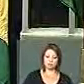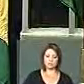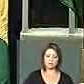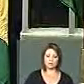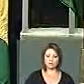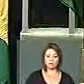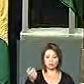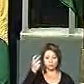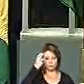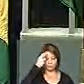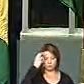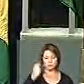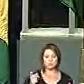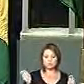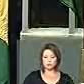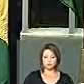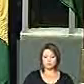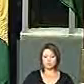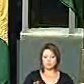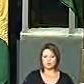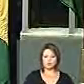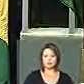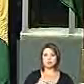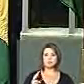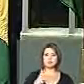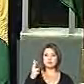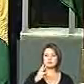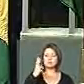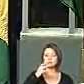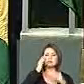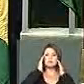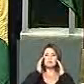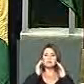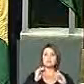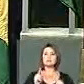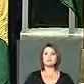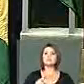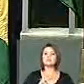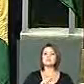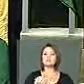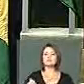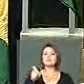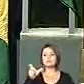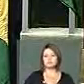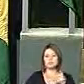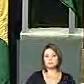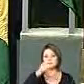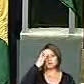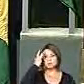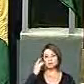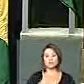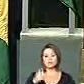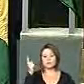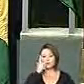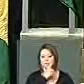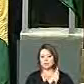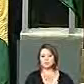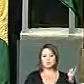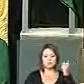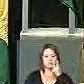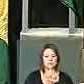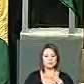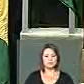culturalmente capaz de valorizar e respeitar a diversidade humana, capaz de superar